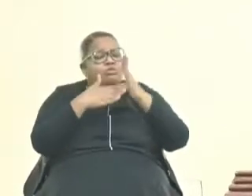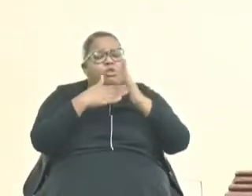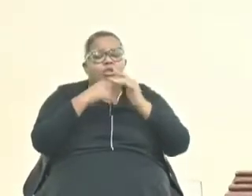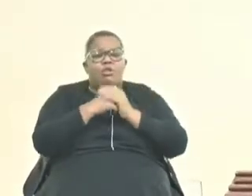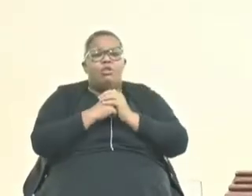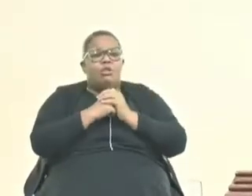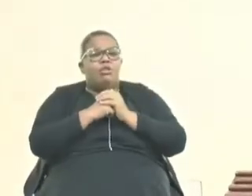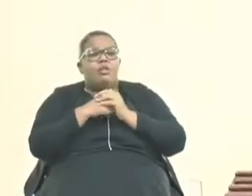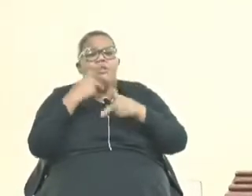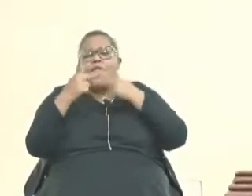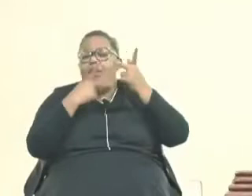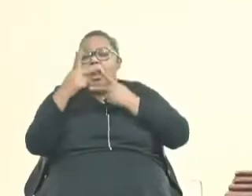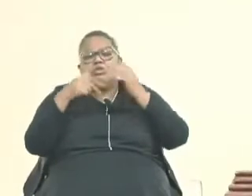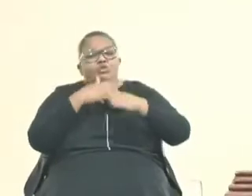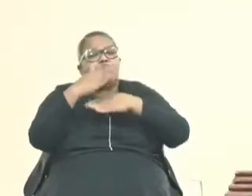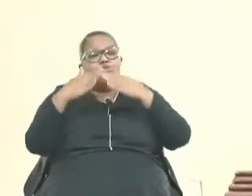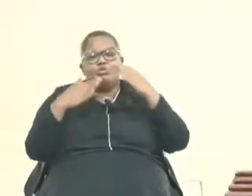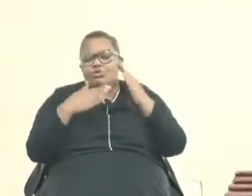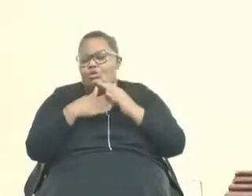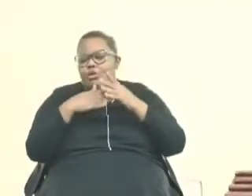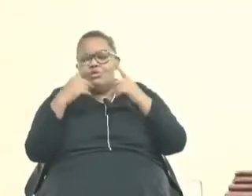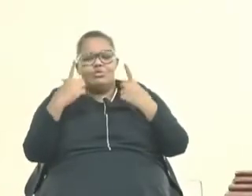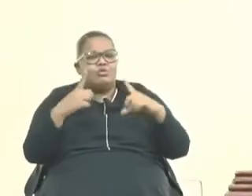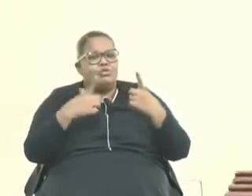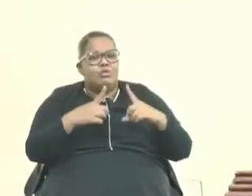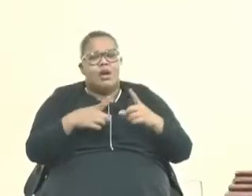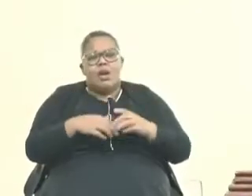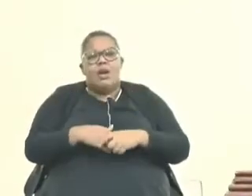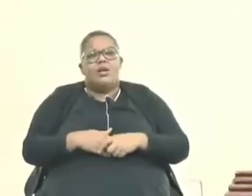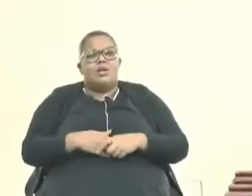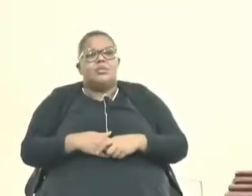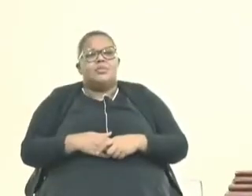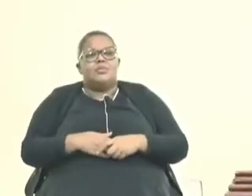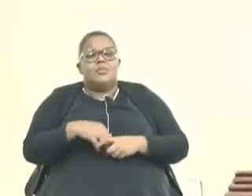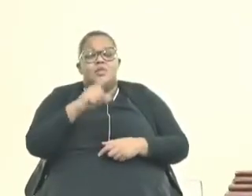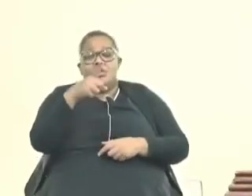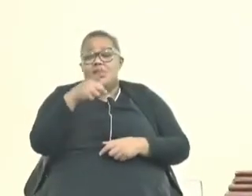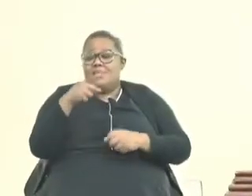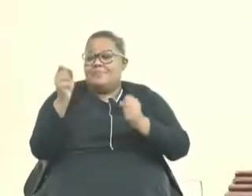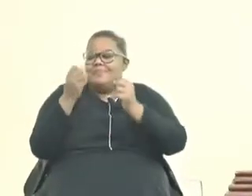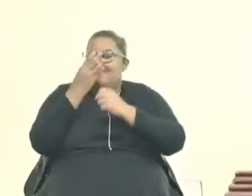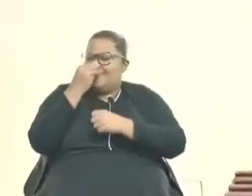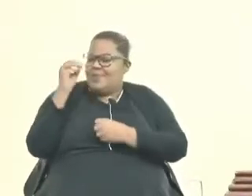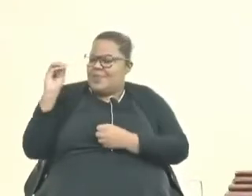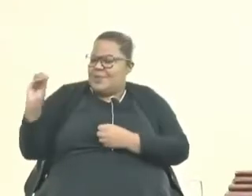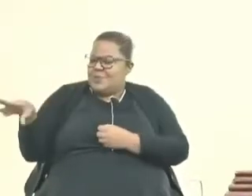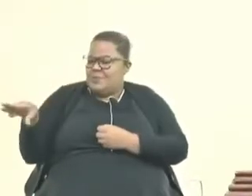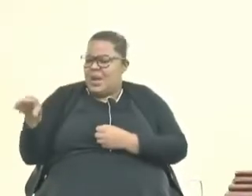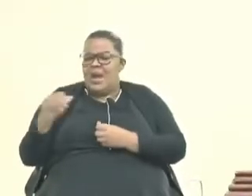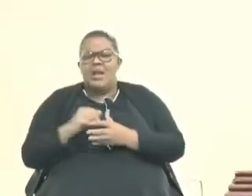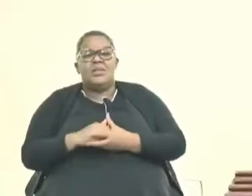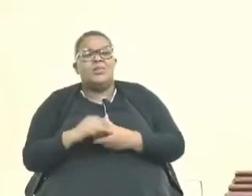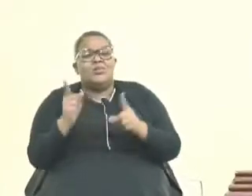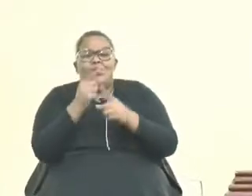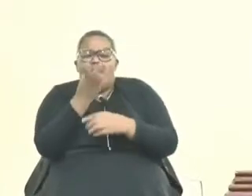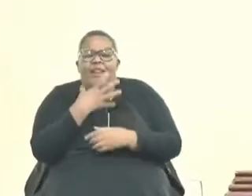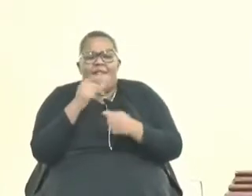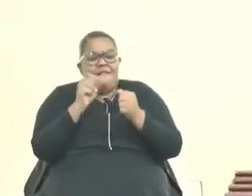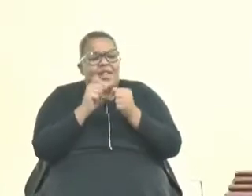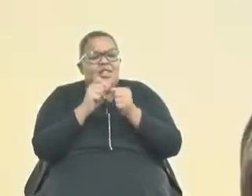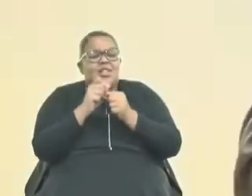qualquer trabalho que você faça e você como uma pessoa colocada à frente deixa de lado não faz a vontade de Deus